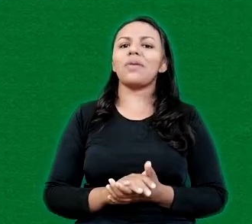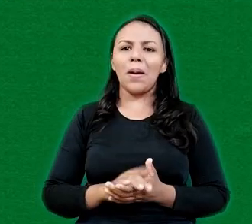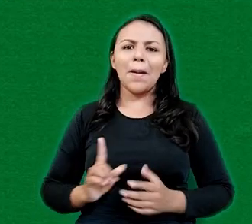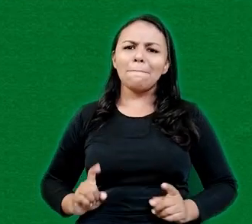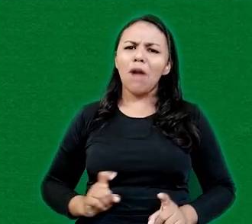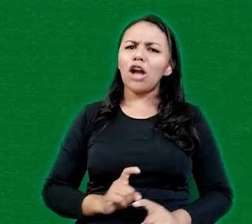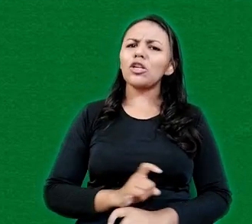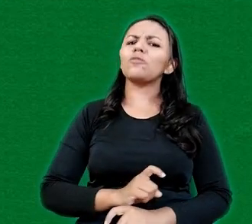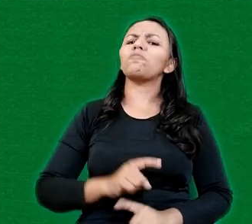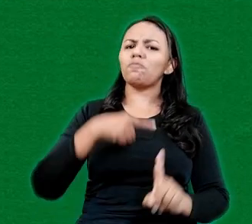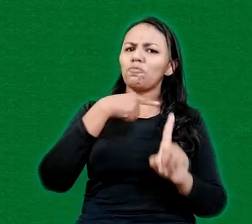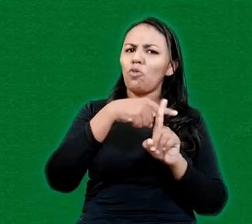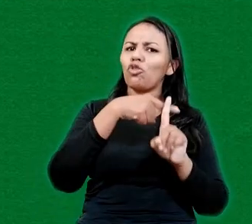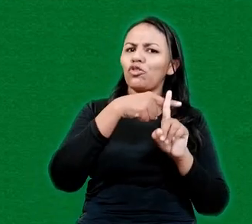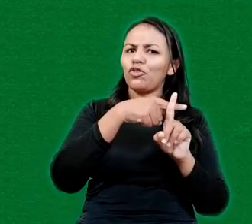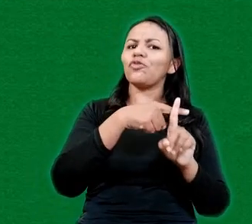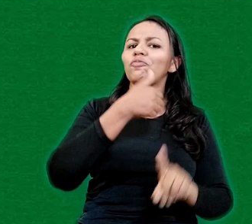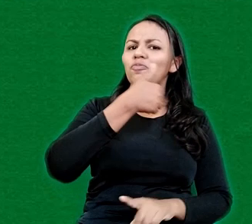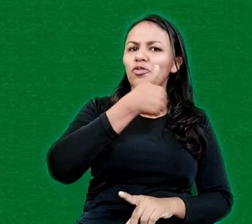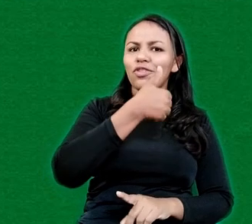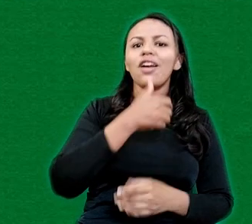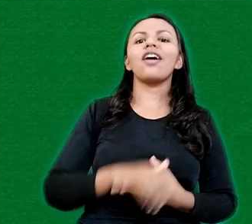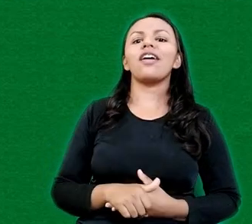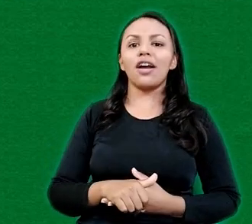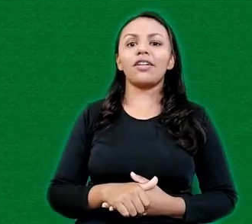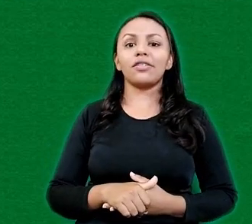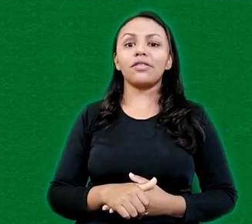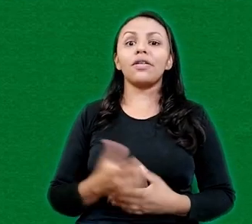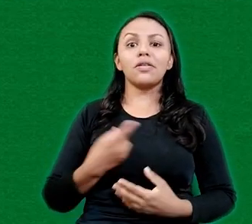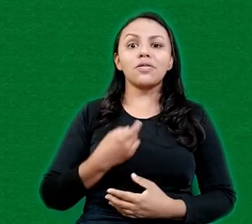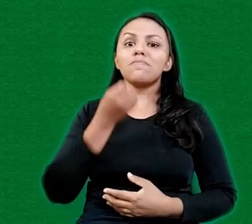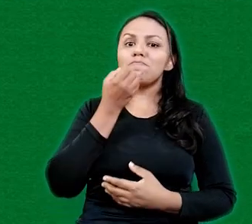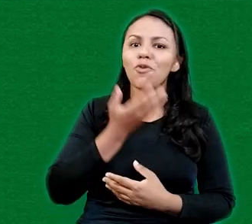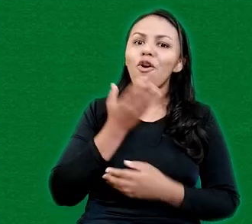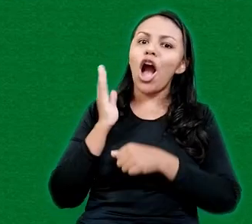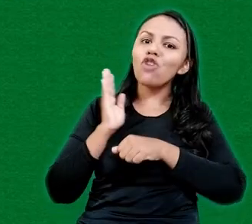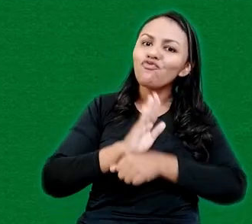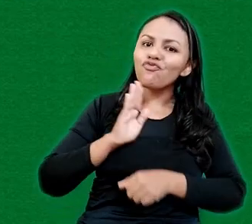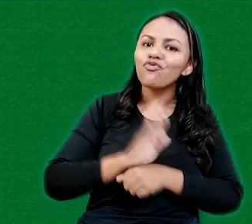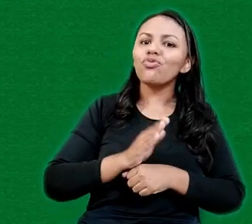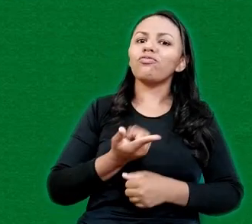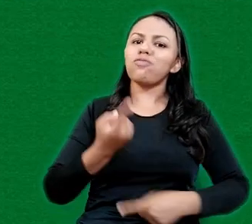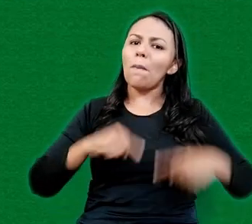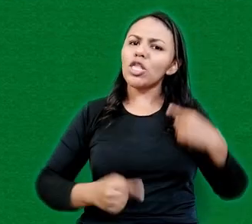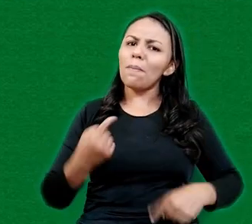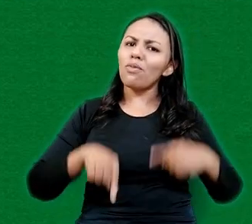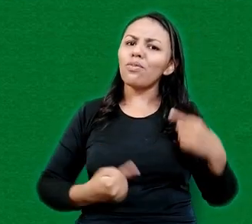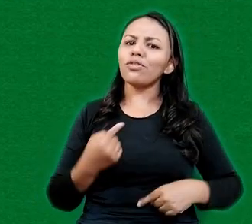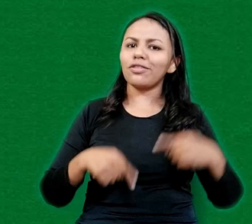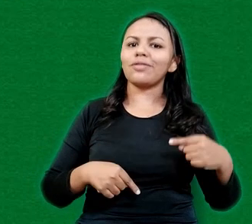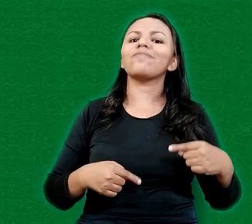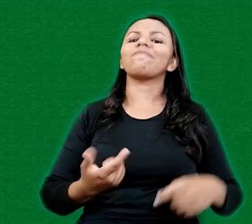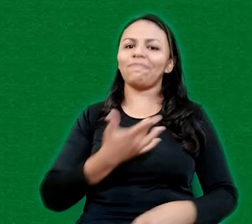bactérias gram-positivas, que são bactérias que facilitam a nossa saúde, que ajudam os processos metabólicos do nosso